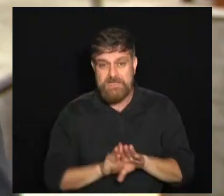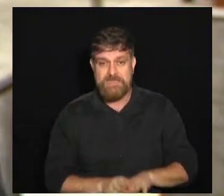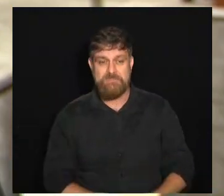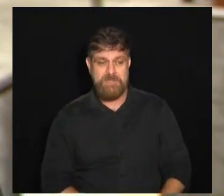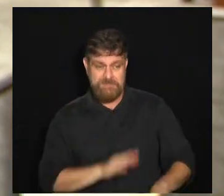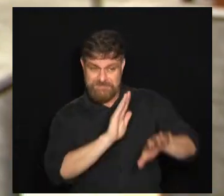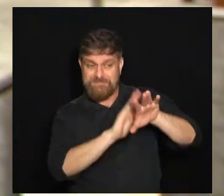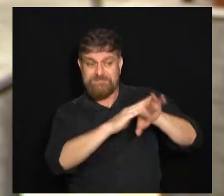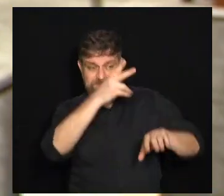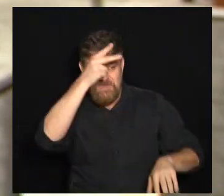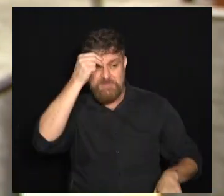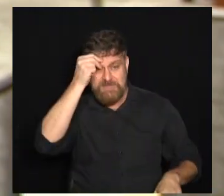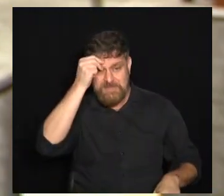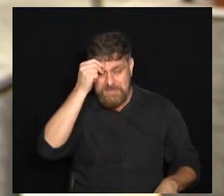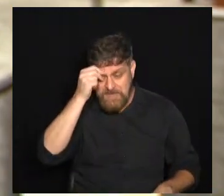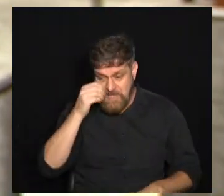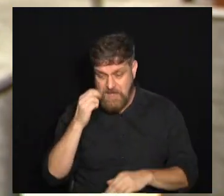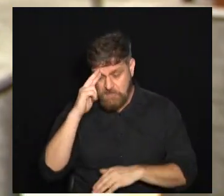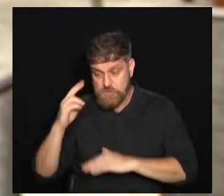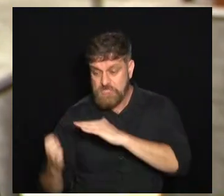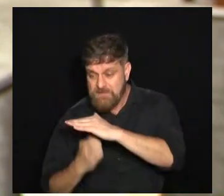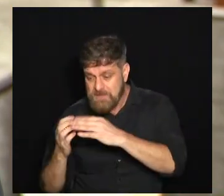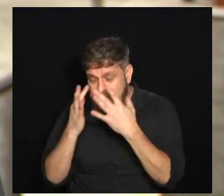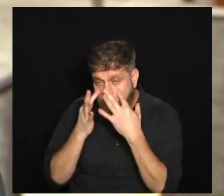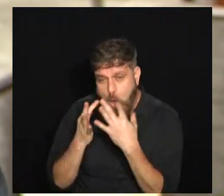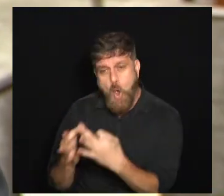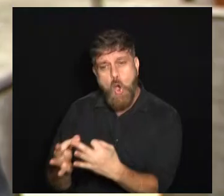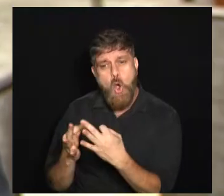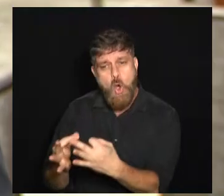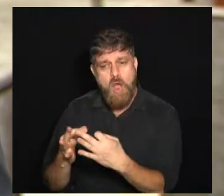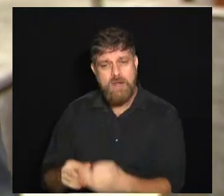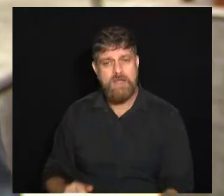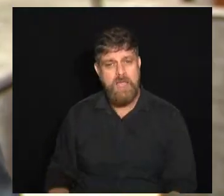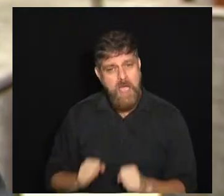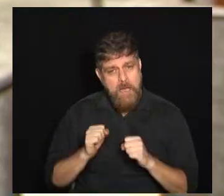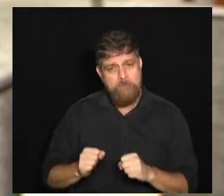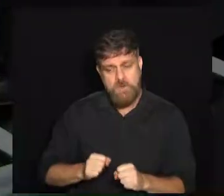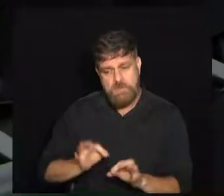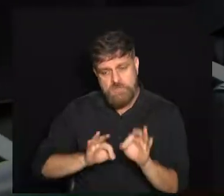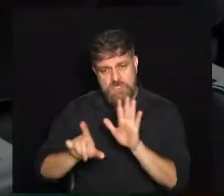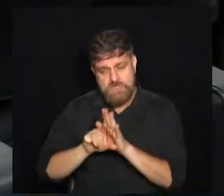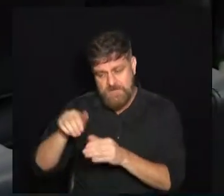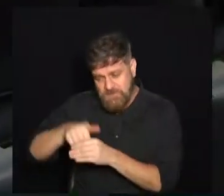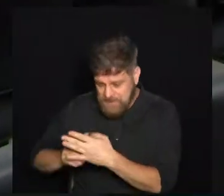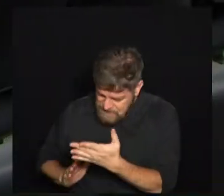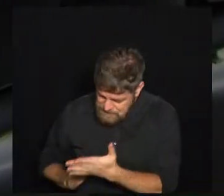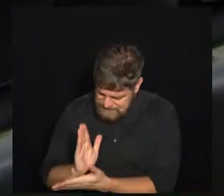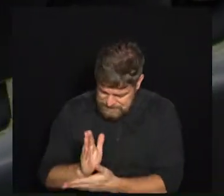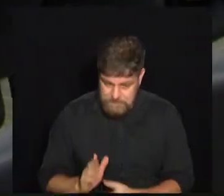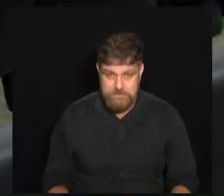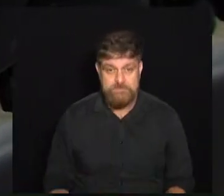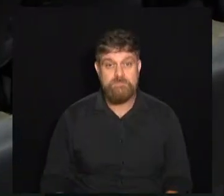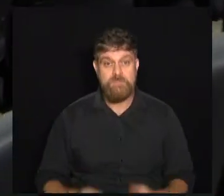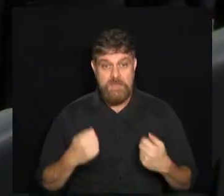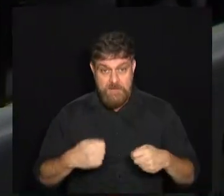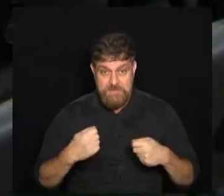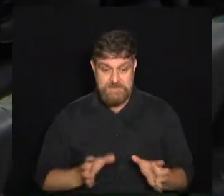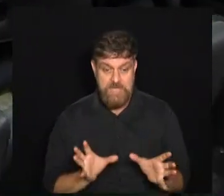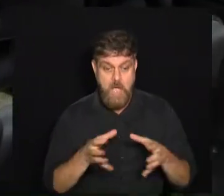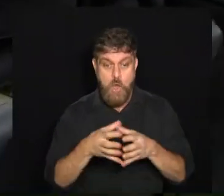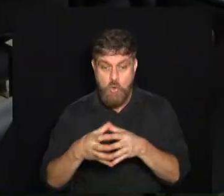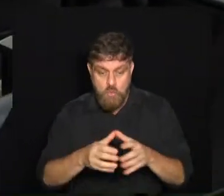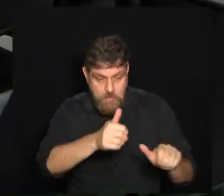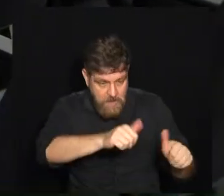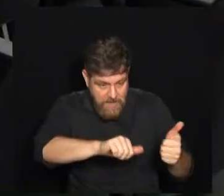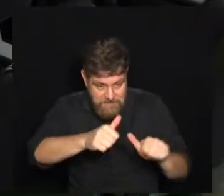prefeito tenha um olhar para os empresários, para os comerciantes e possa aprovar esse projeto. O projeto de lei precisa passar pelas comissões